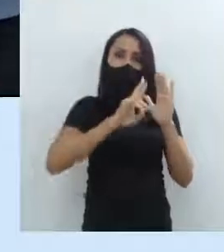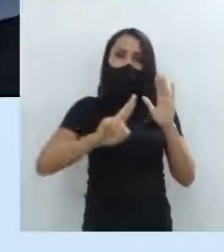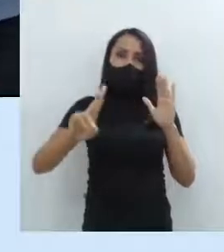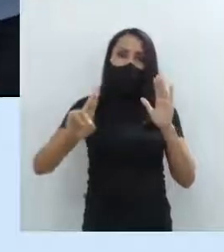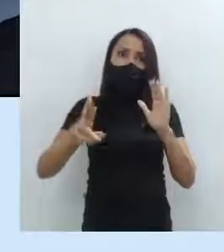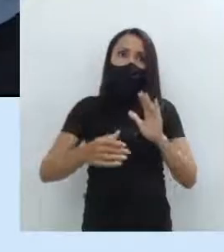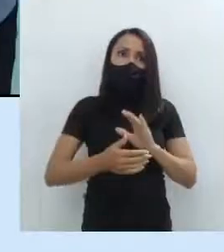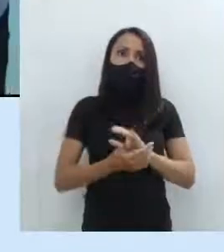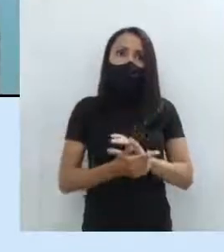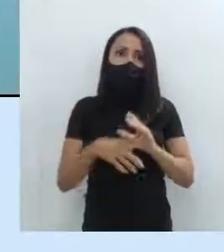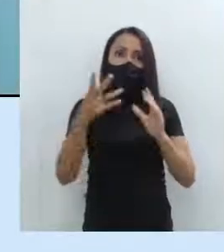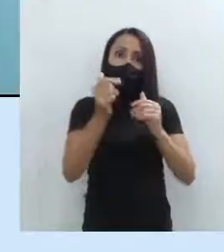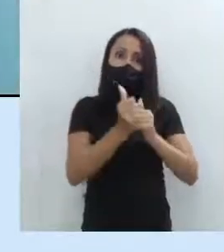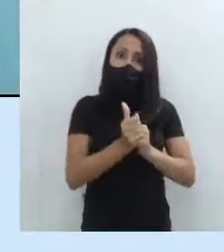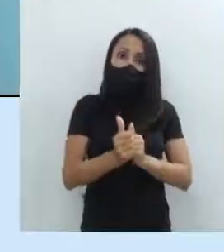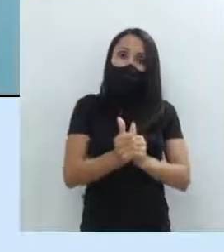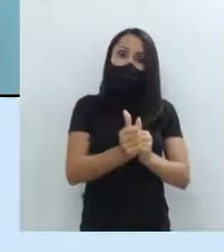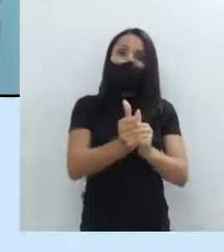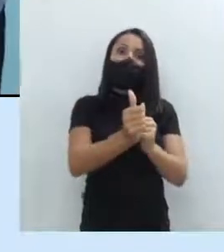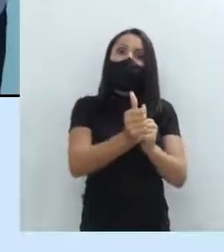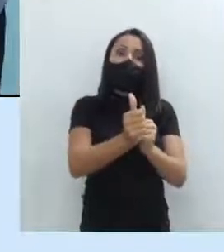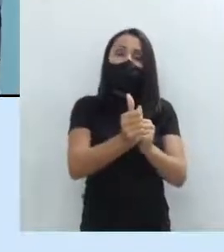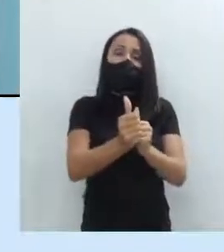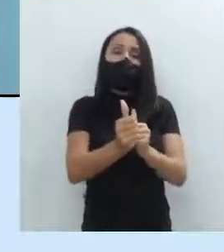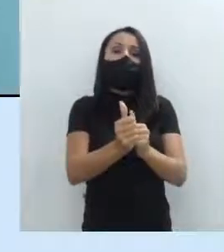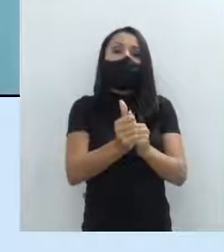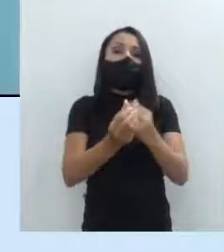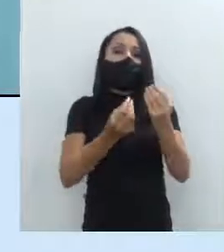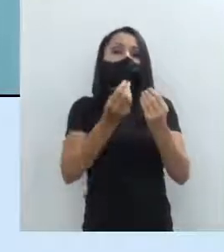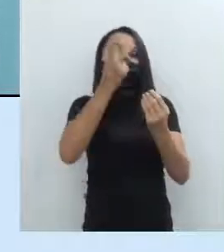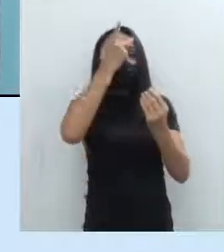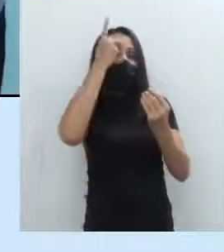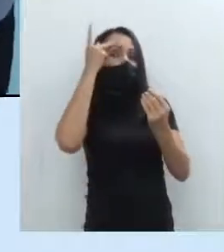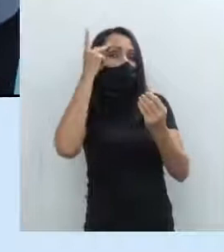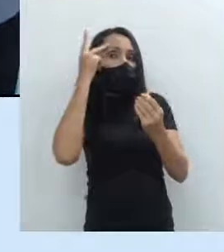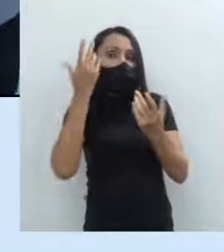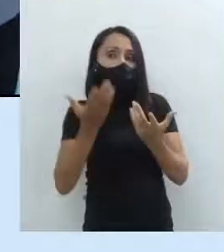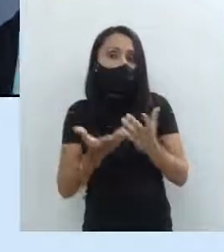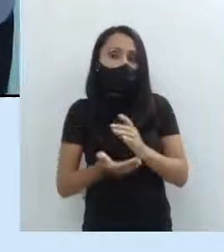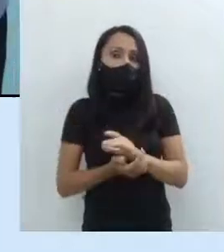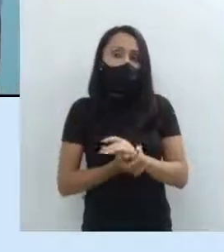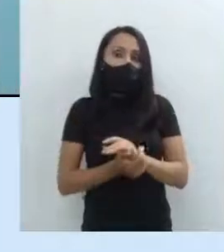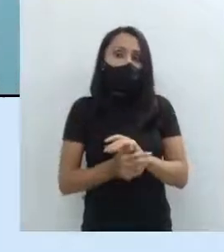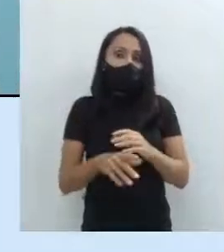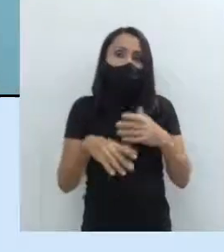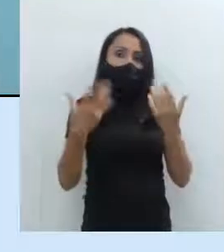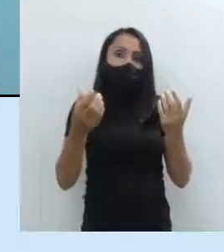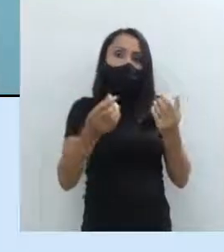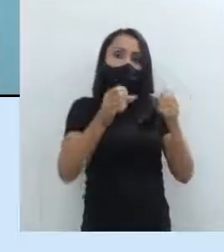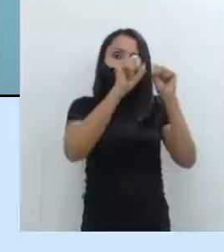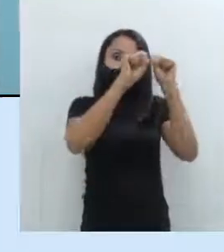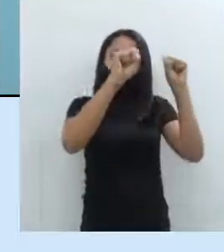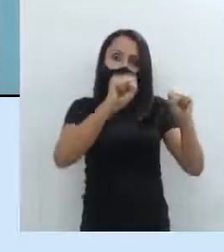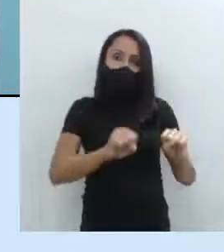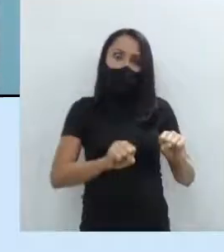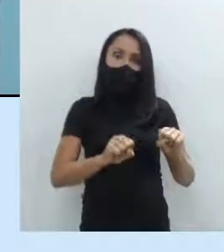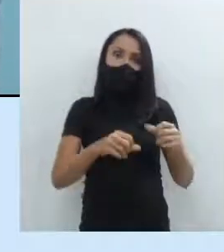que você siga determinada forma, determinada pessoa, determinado padrão de